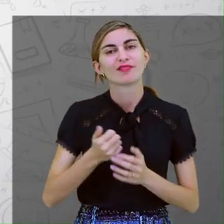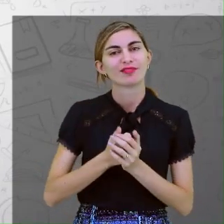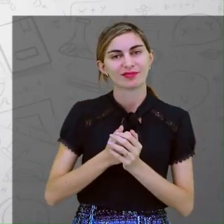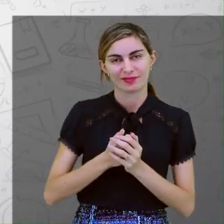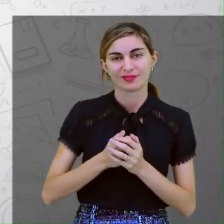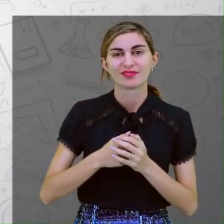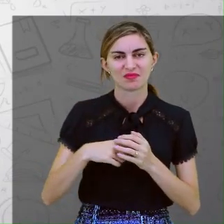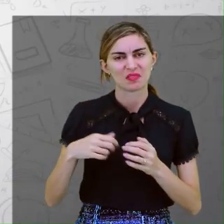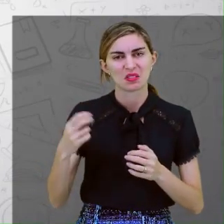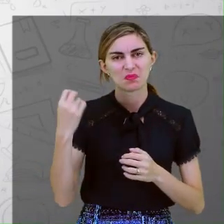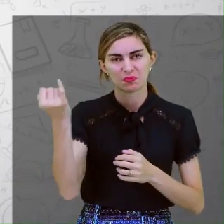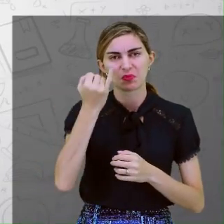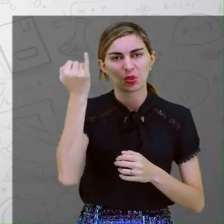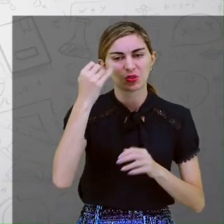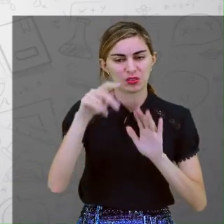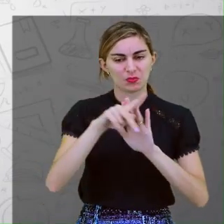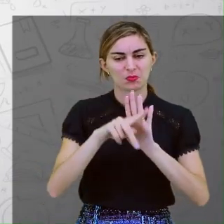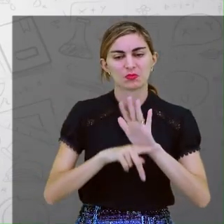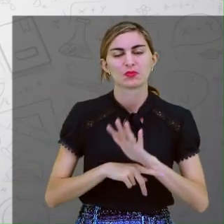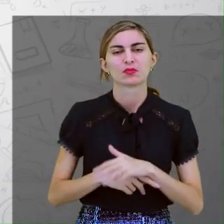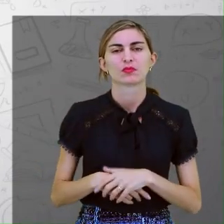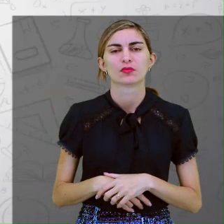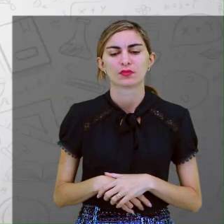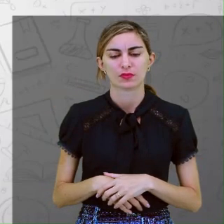mais rico o projeto.